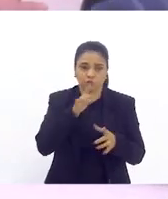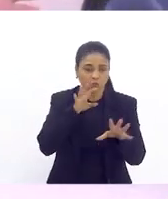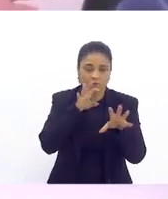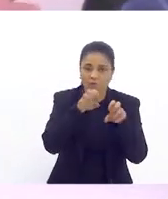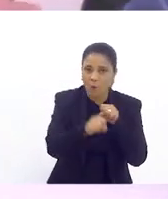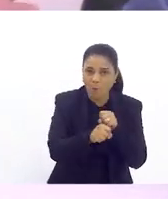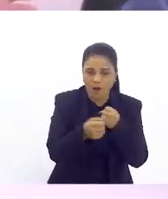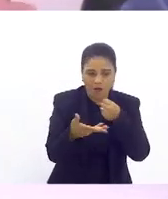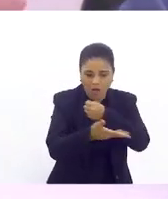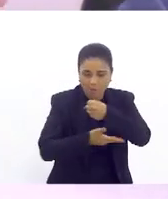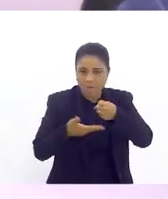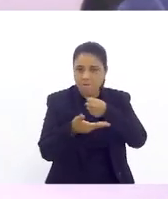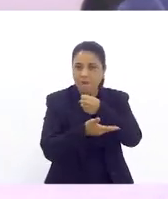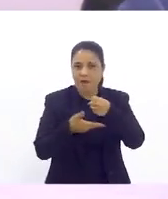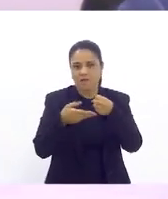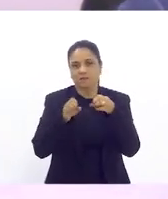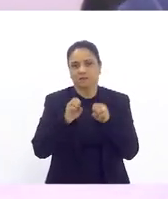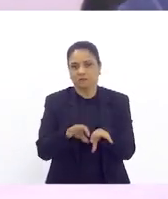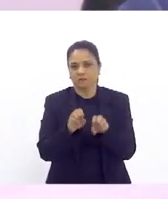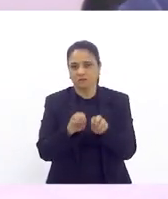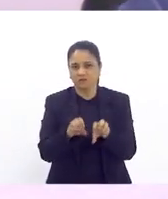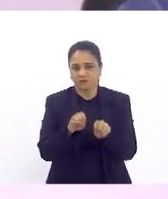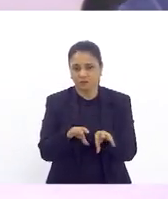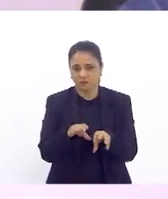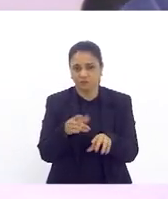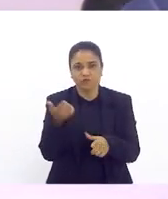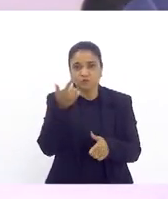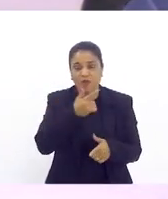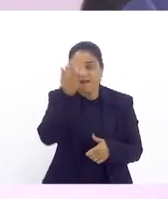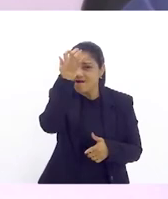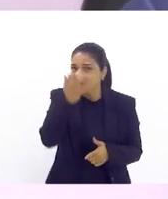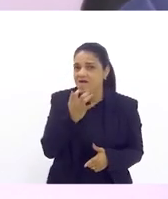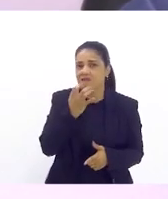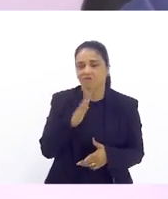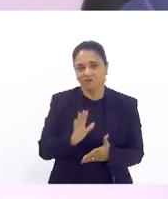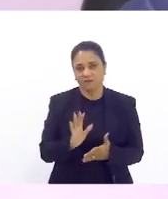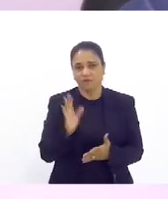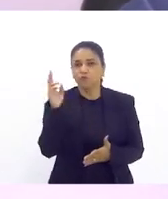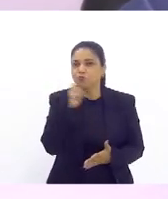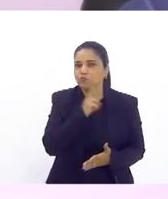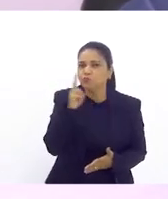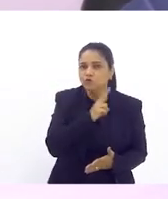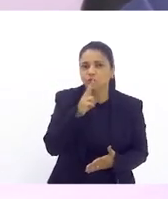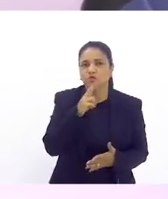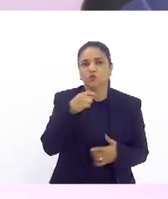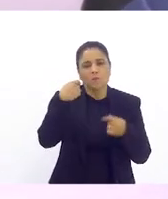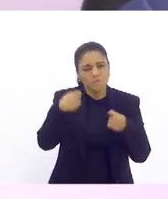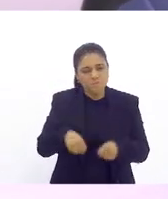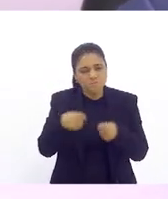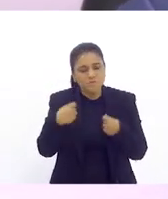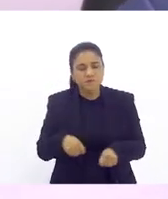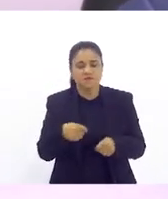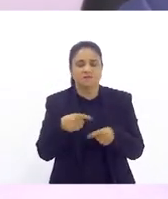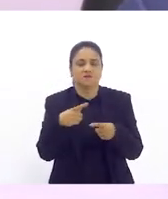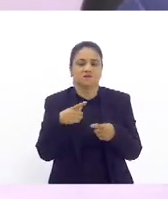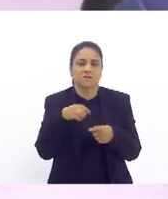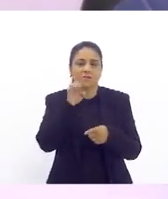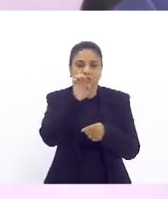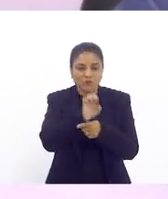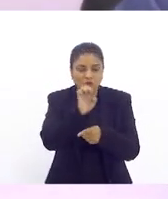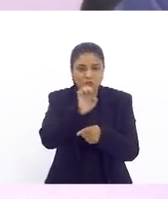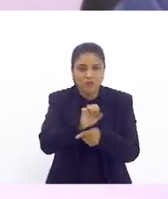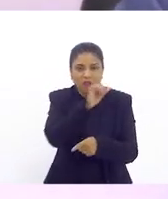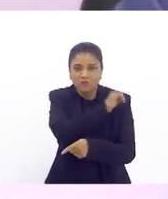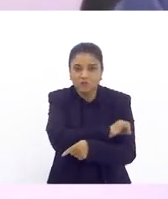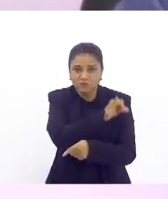básica isso é urgente isso é gravíssimo é desse estado que a gente está falando que aliás também é o estado